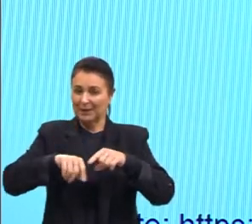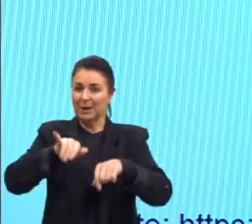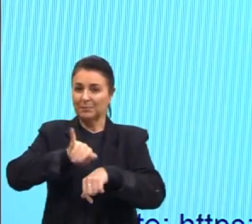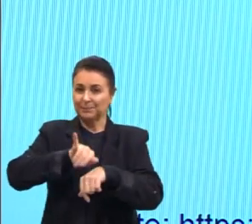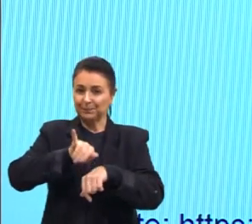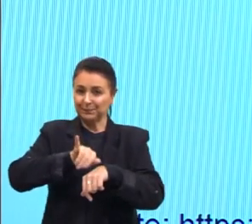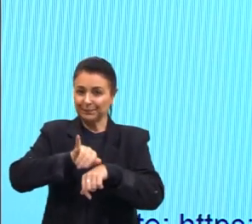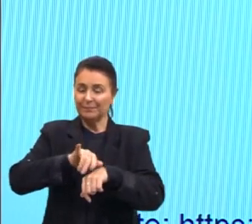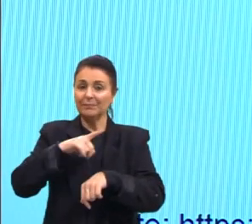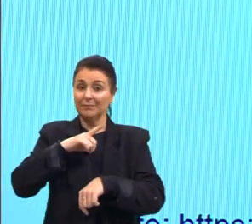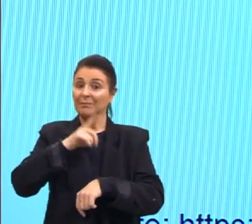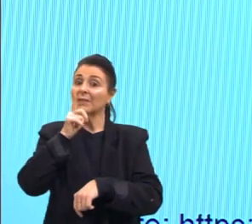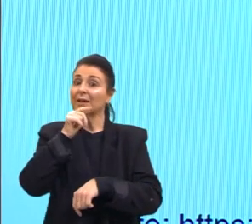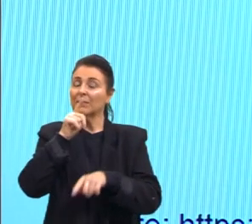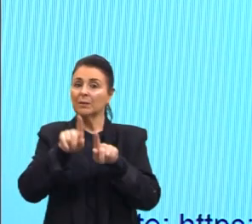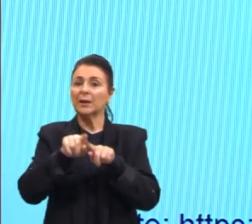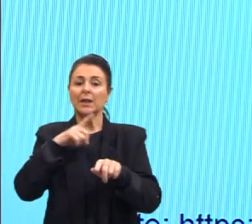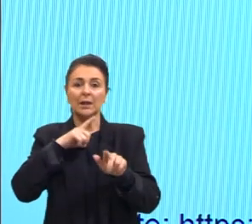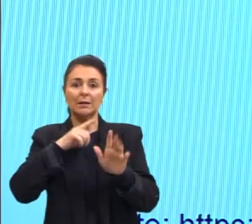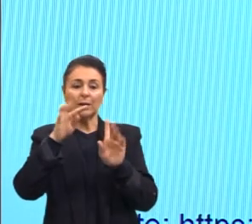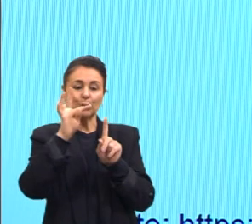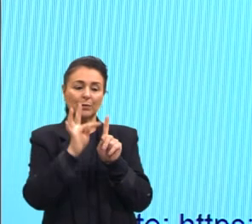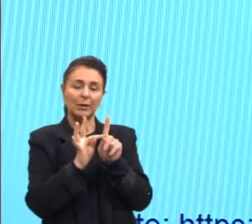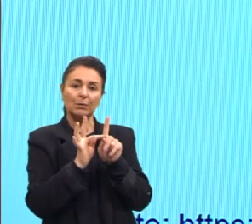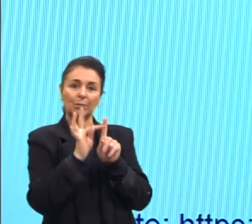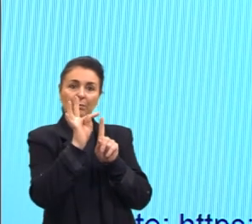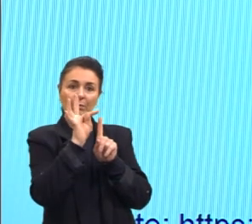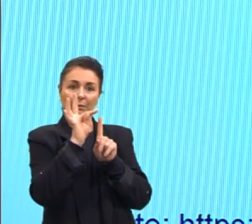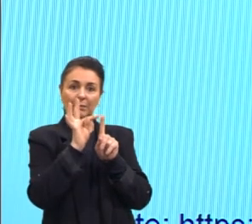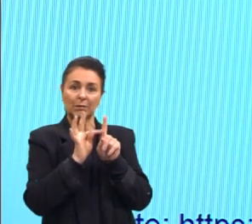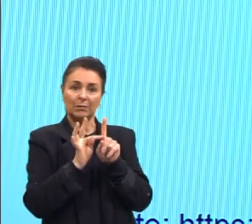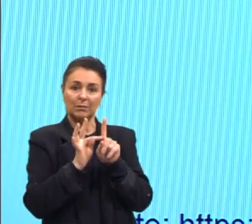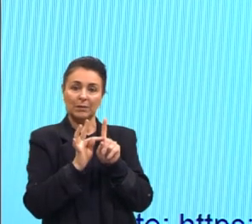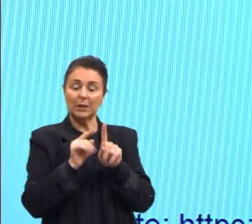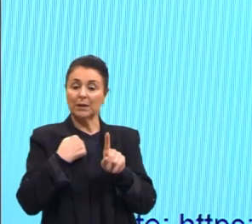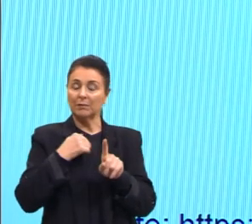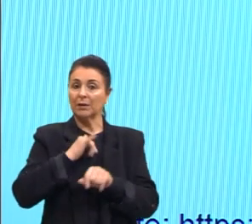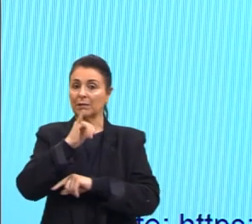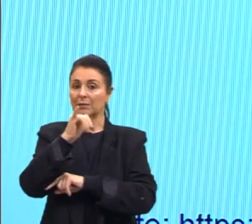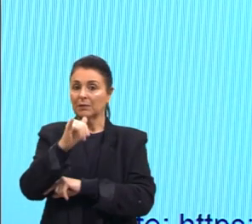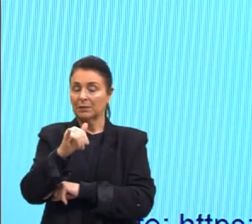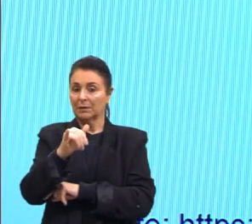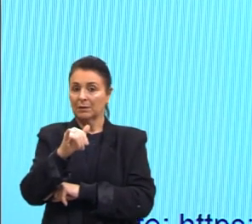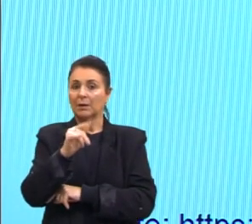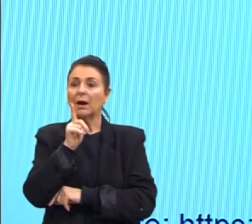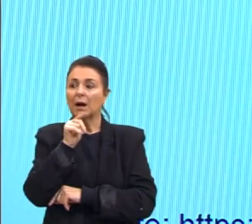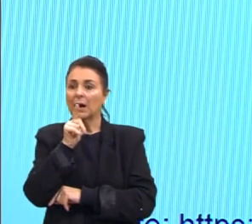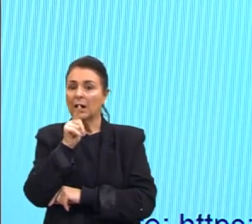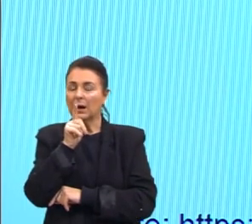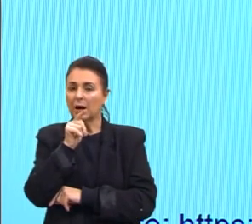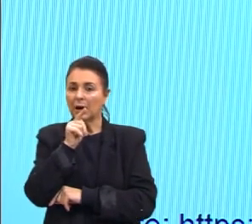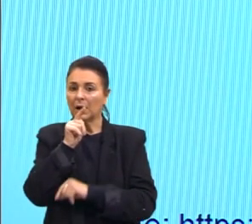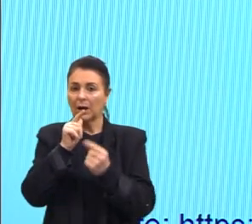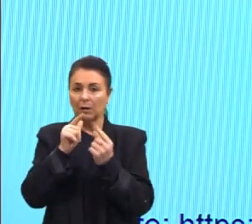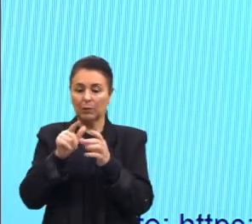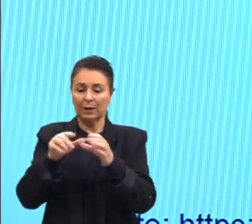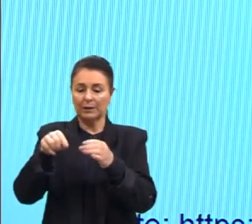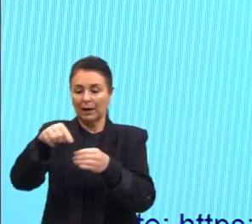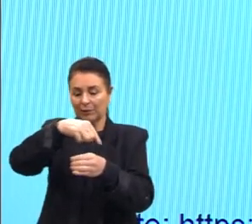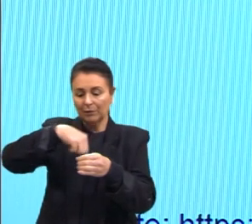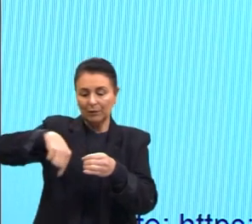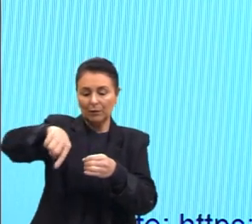água ele vai ter um termômetro Então esse termômetro vai indicar se a água que tá em volta do